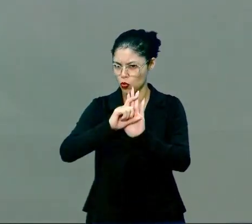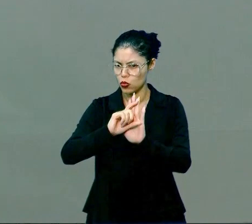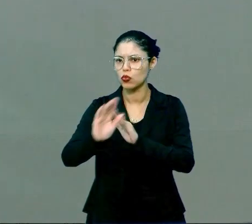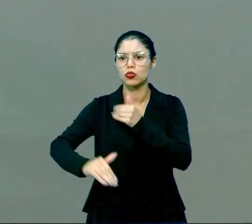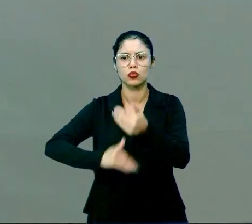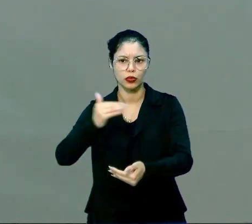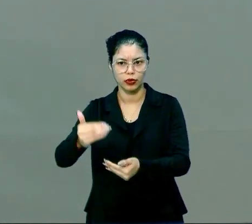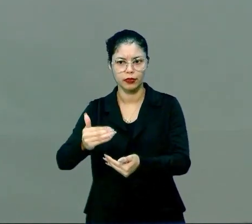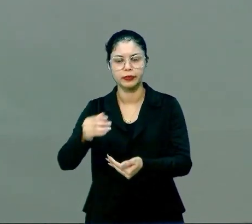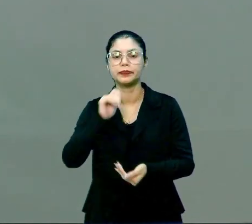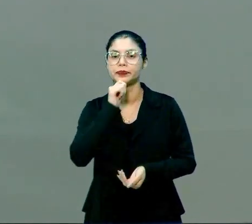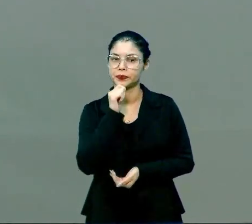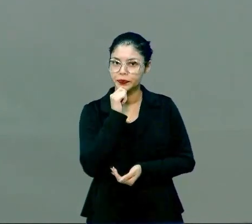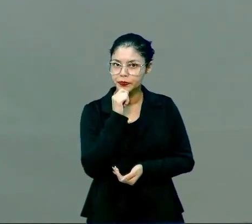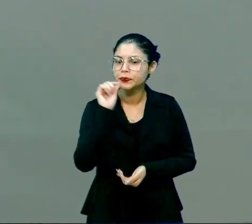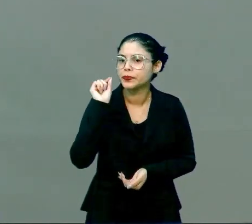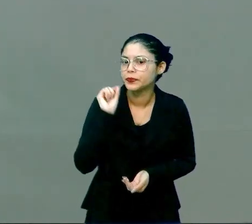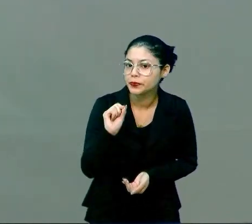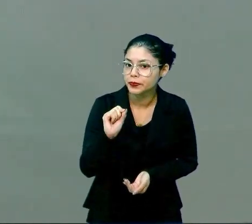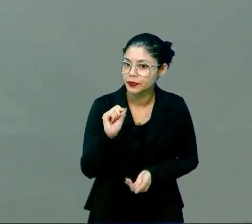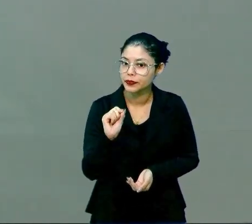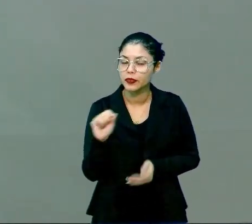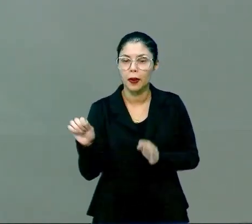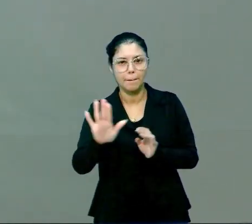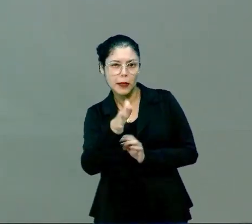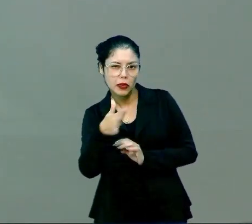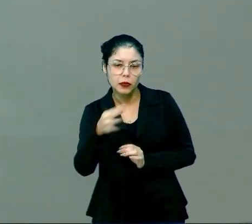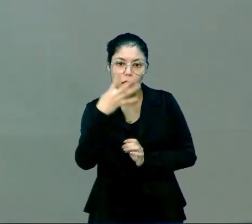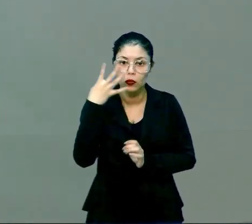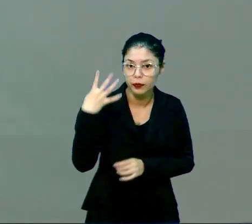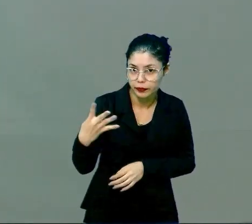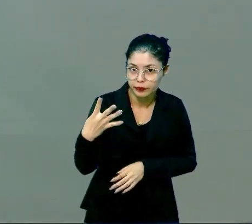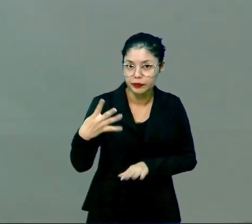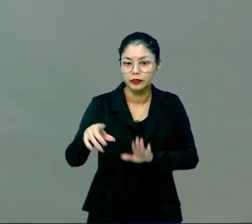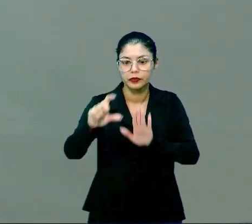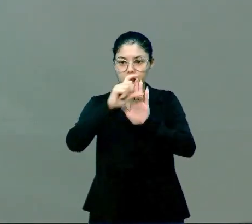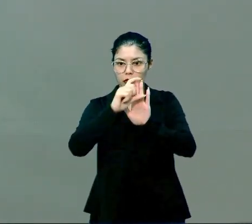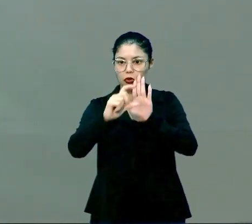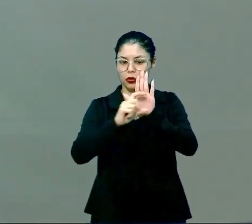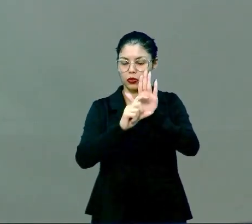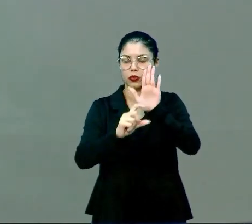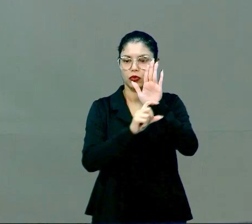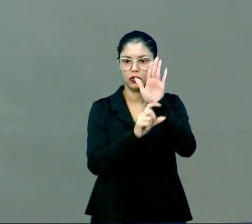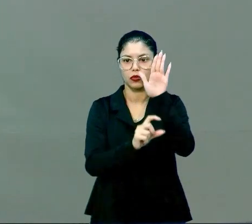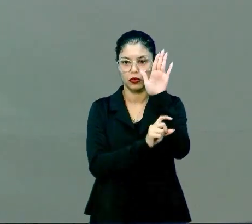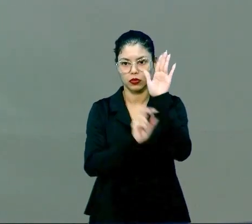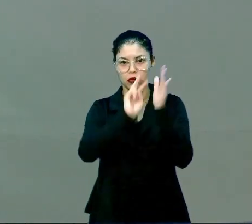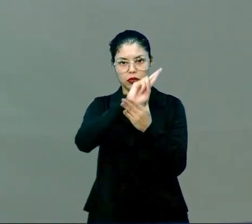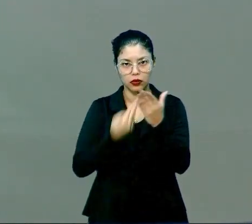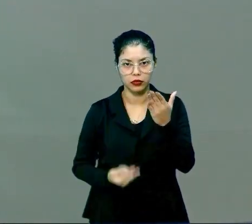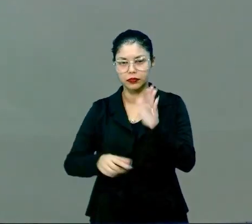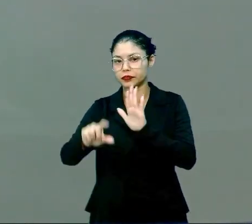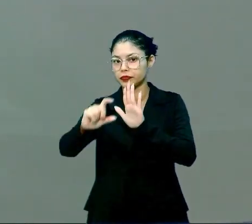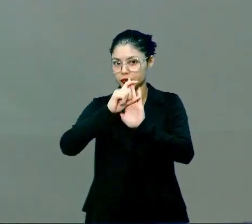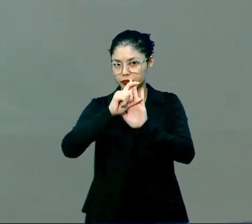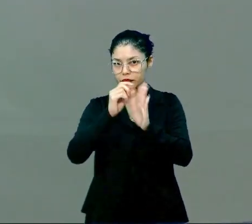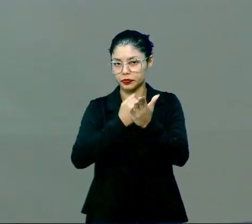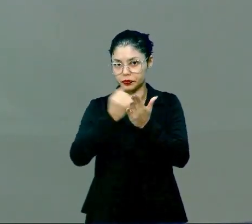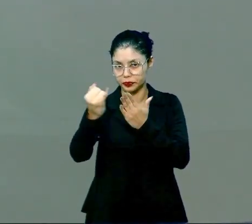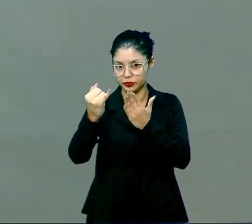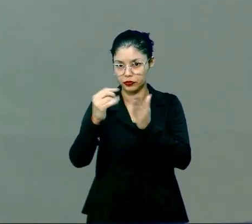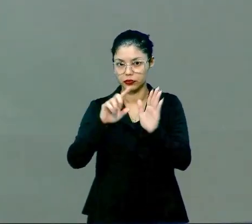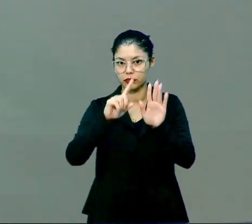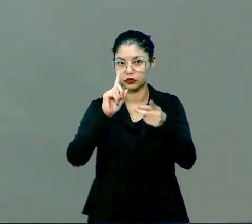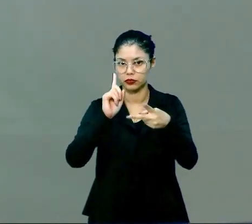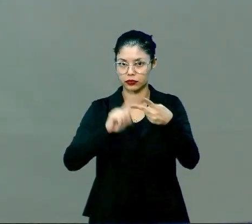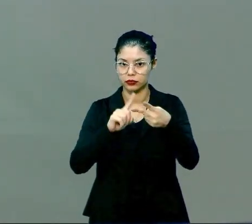do desenvolvimento, porque vocês sabem que nós temos pelo menos 4 parágrafos dentro da redação do Enem. O primeiro é o de